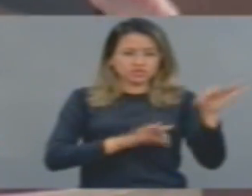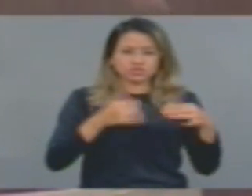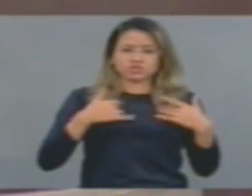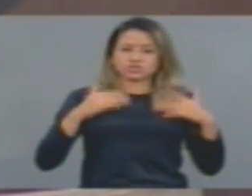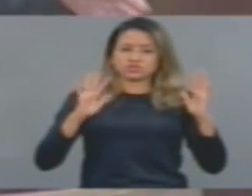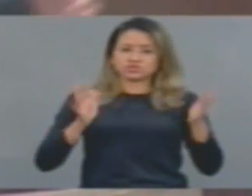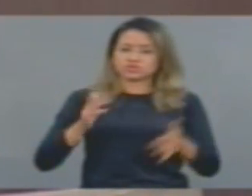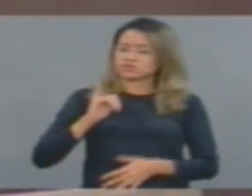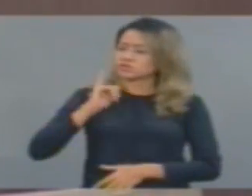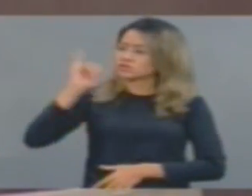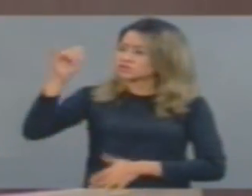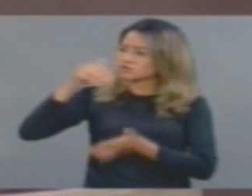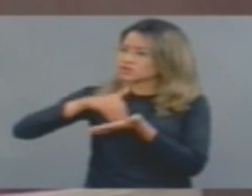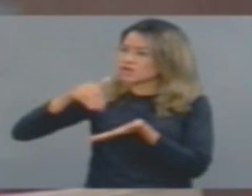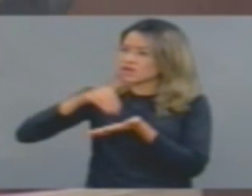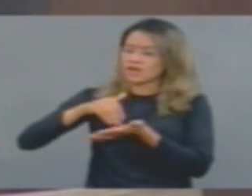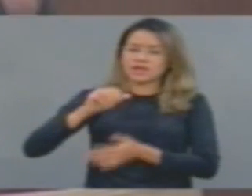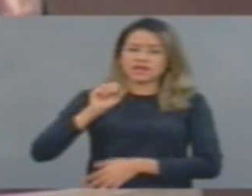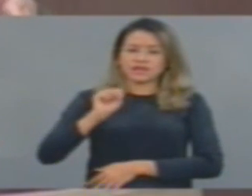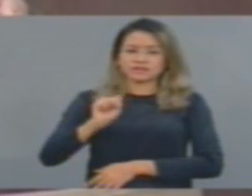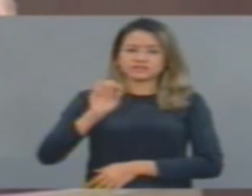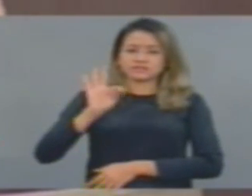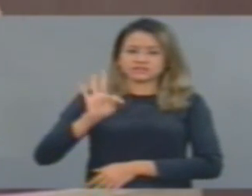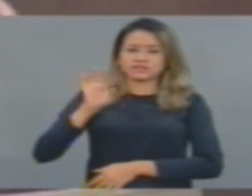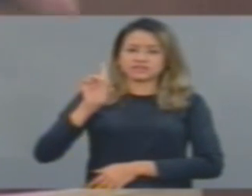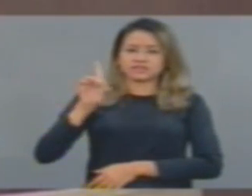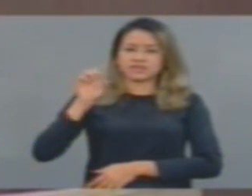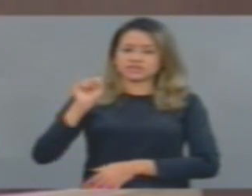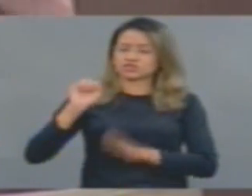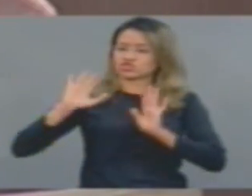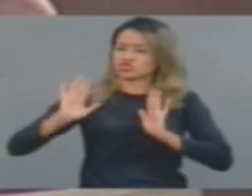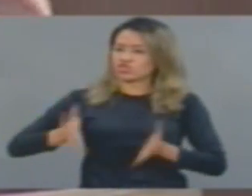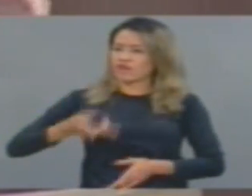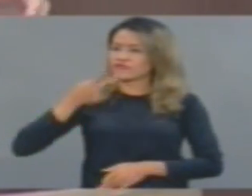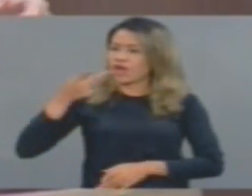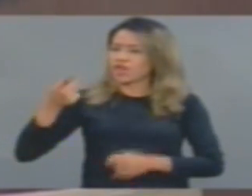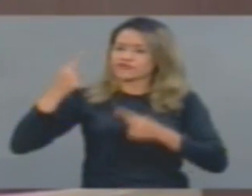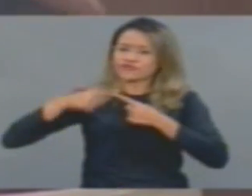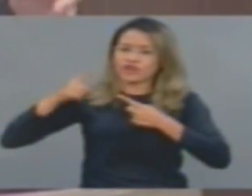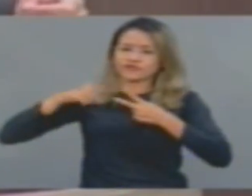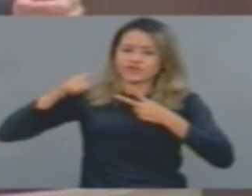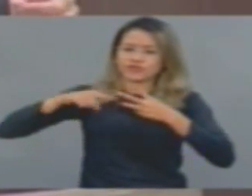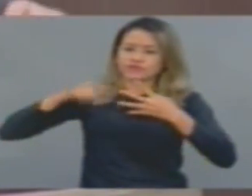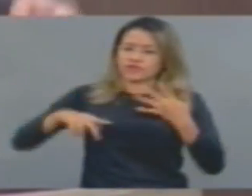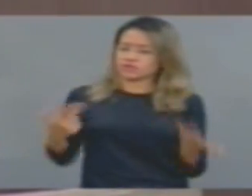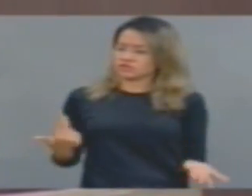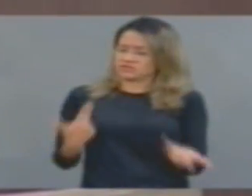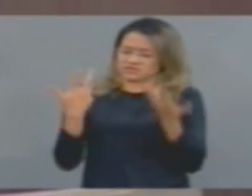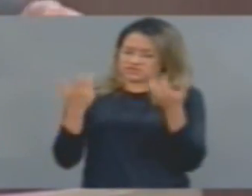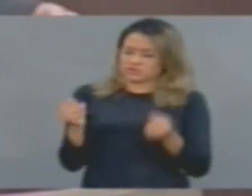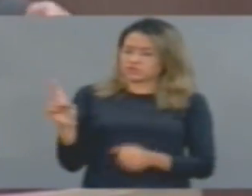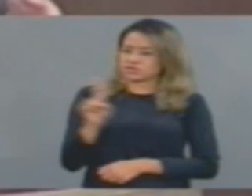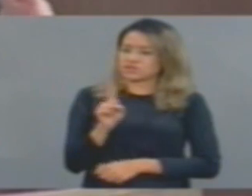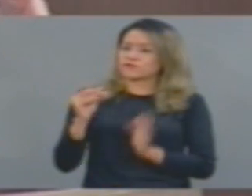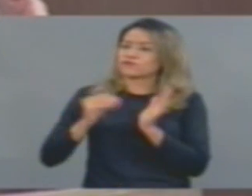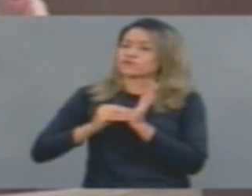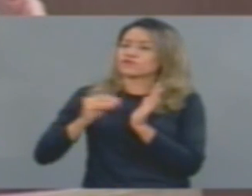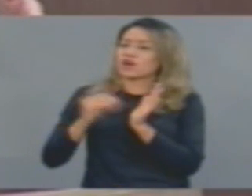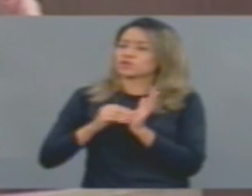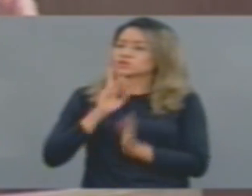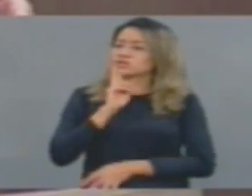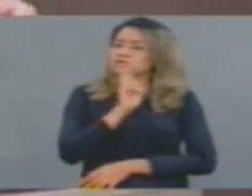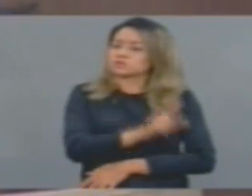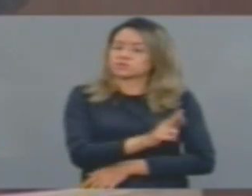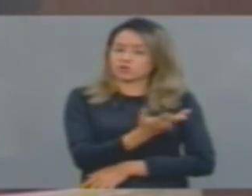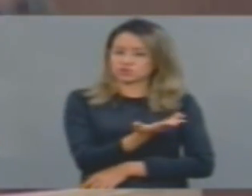secretário da STDS várias vezes que essa inação, essa ausência de